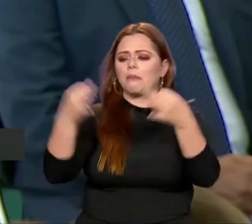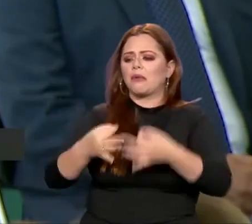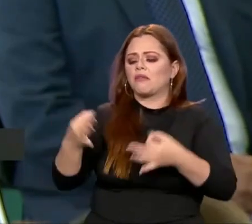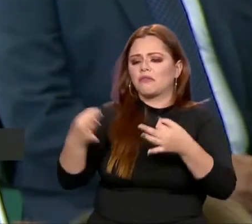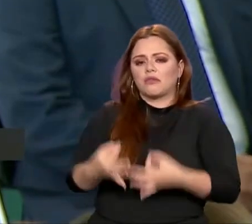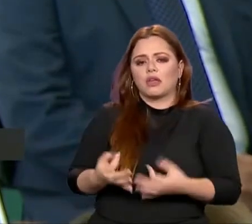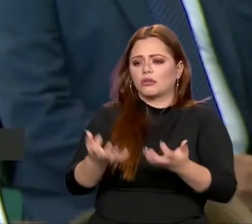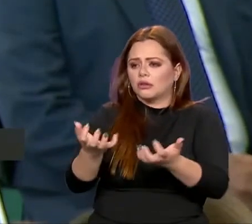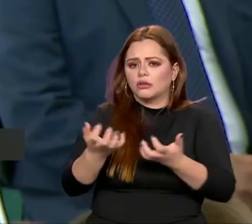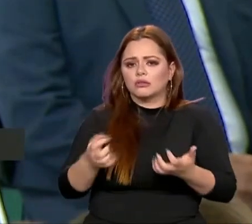o nosso povo